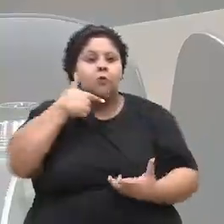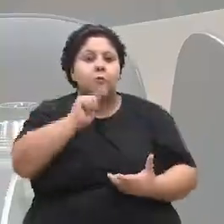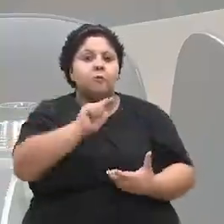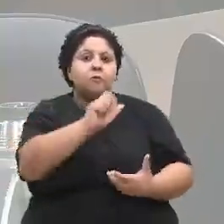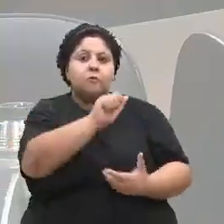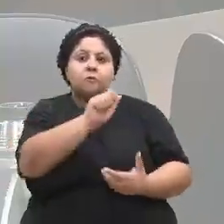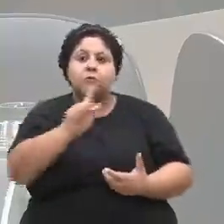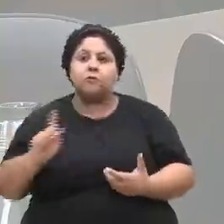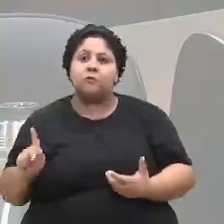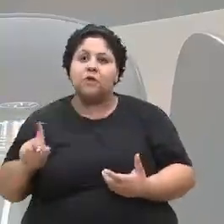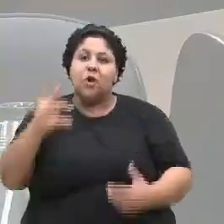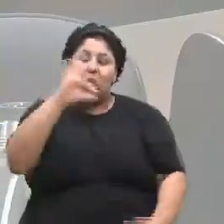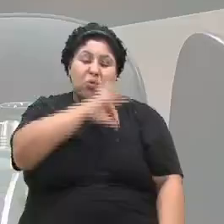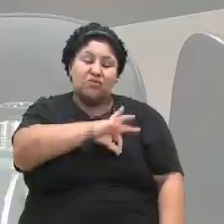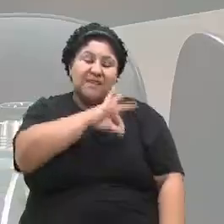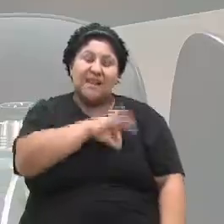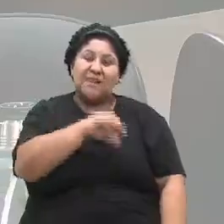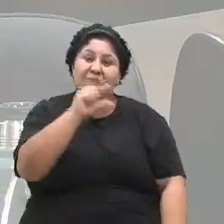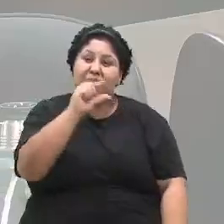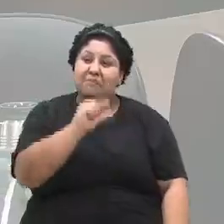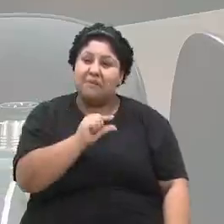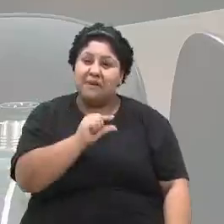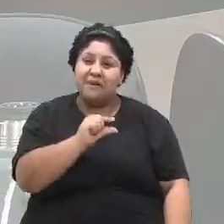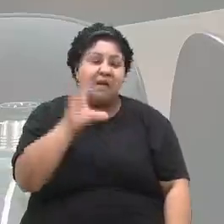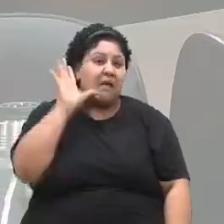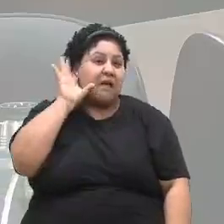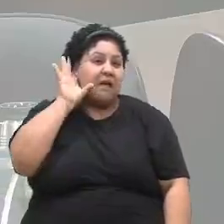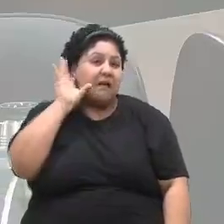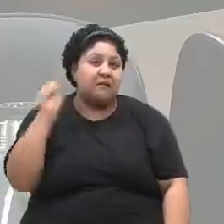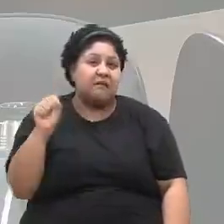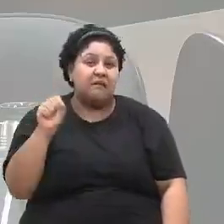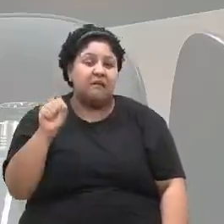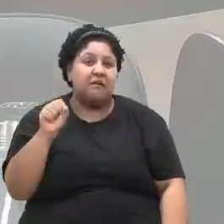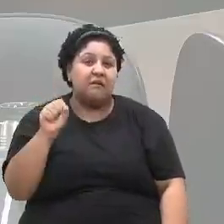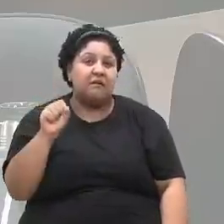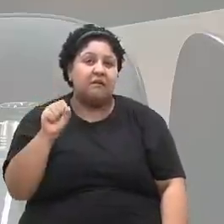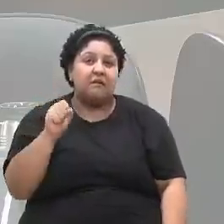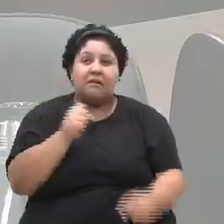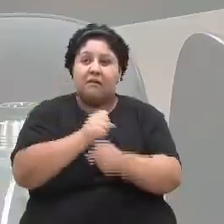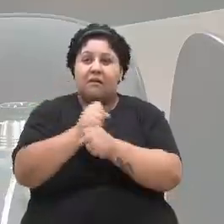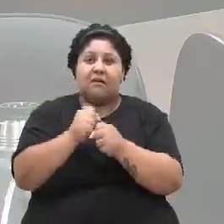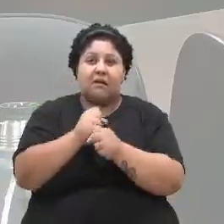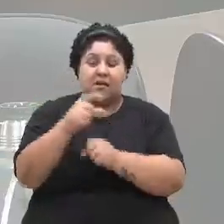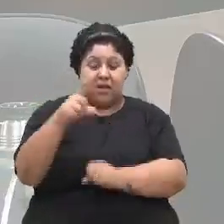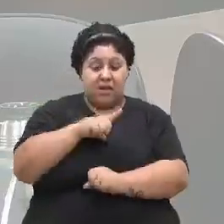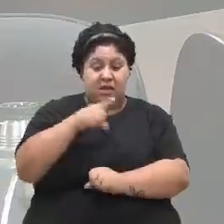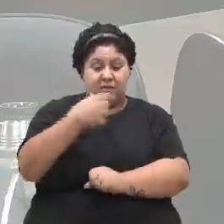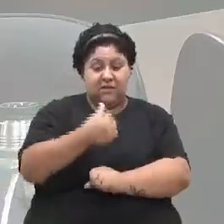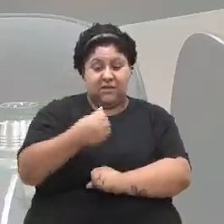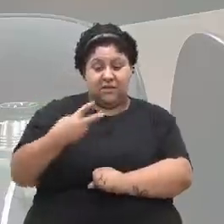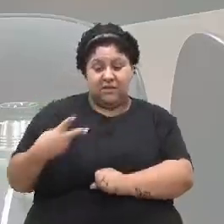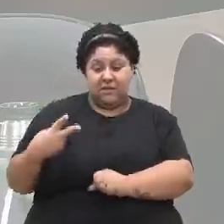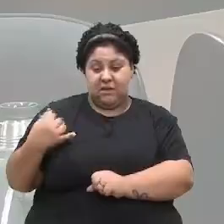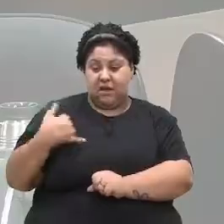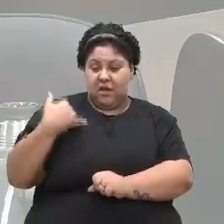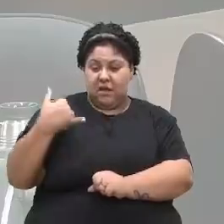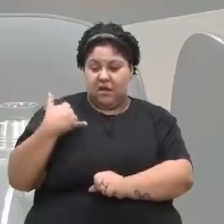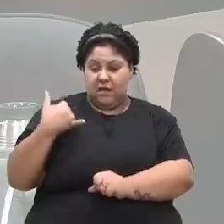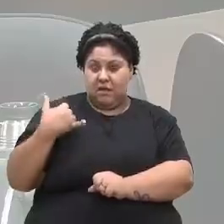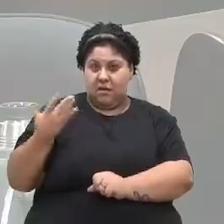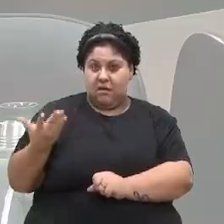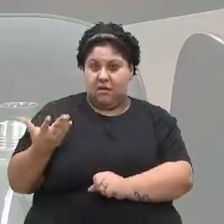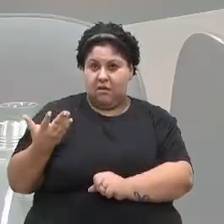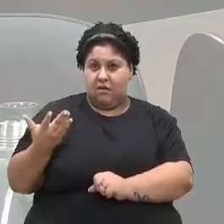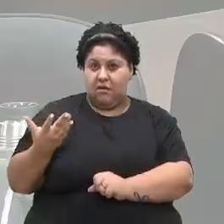com mísero salário. Eu não escuto em época nenhuma, em ano nenhum, tenho 62 anos, alguém lá em cima, independente do